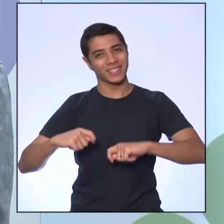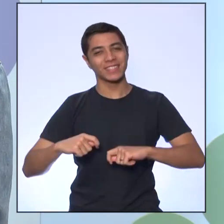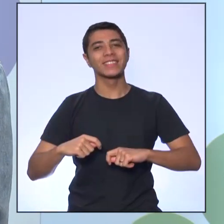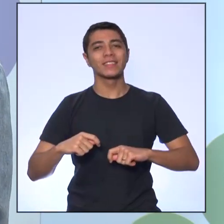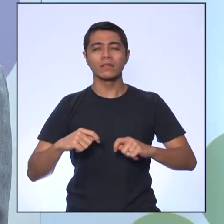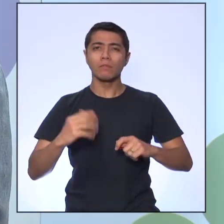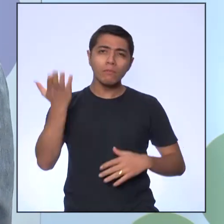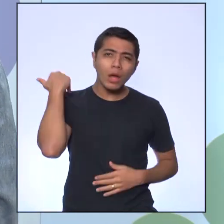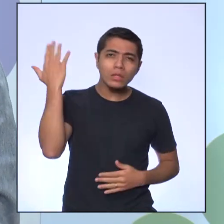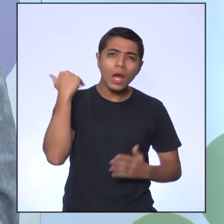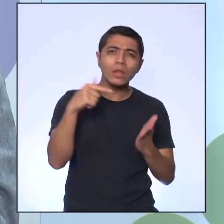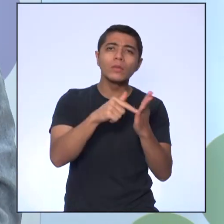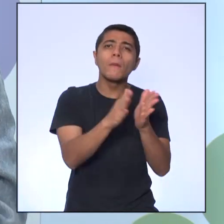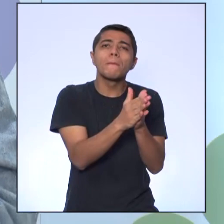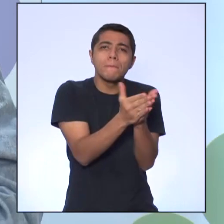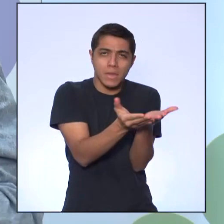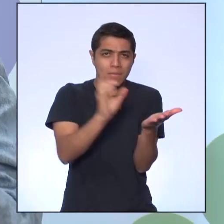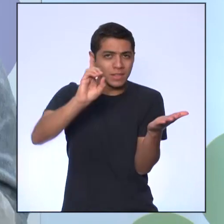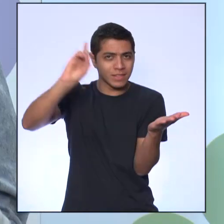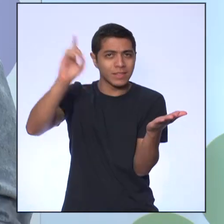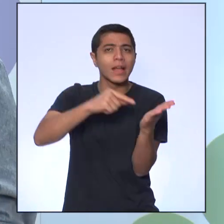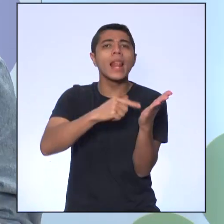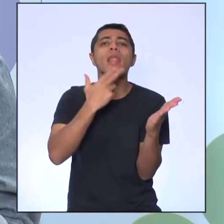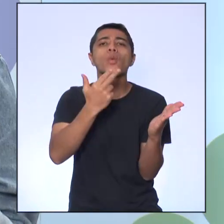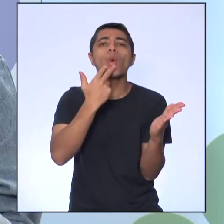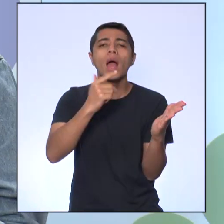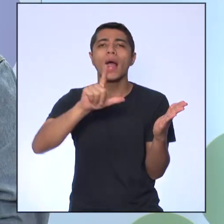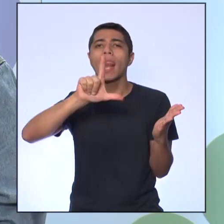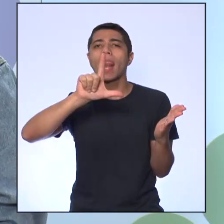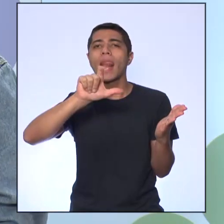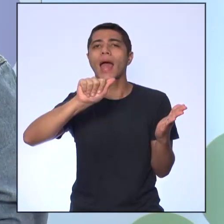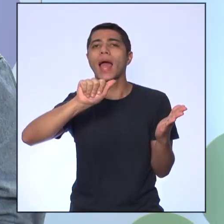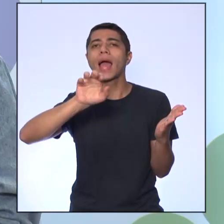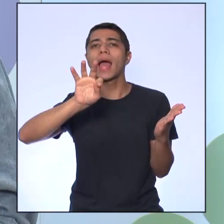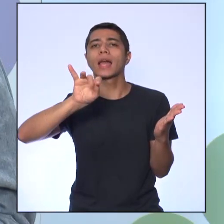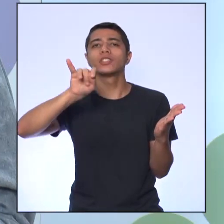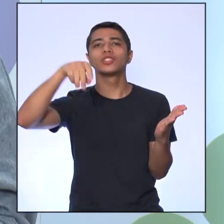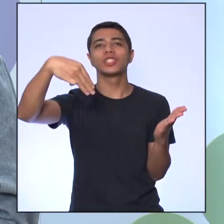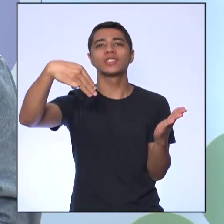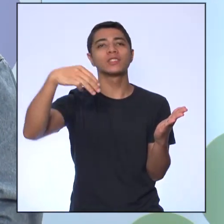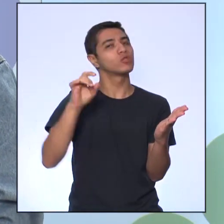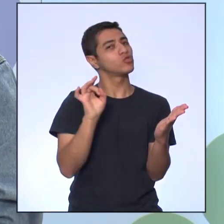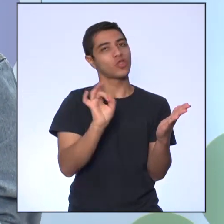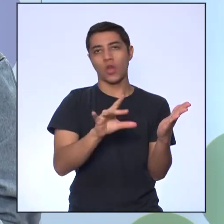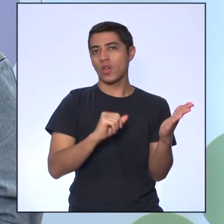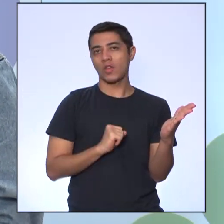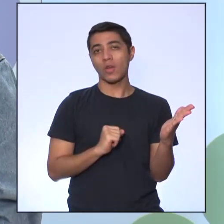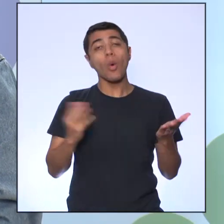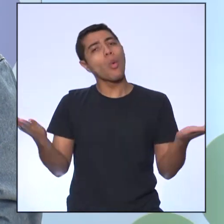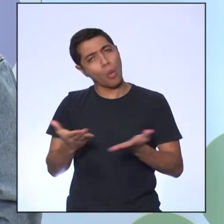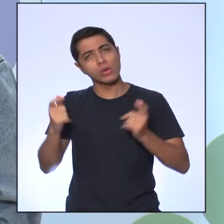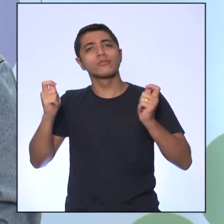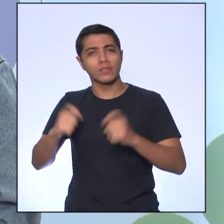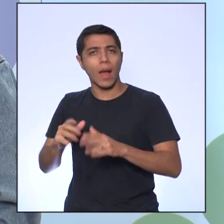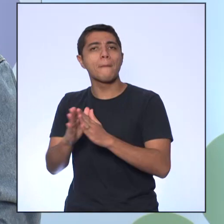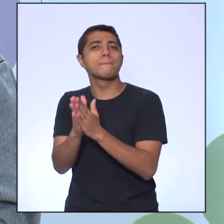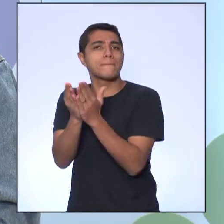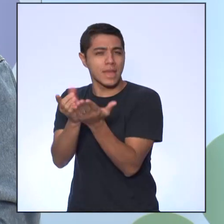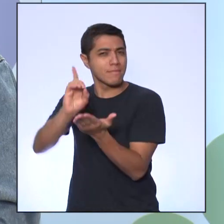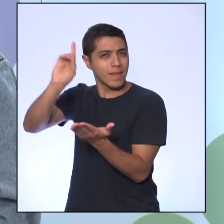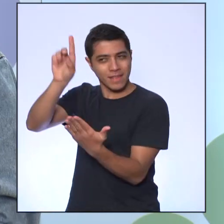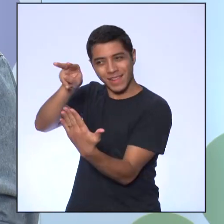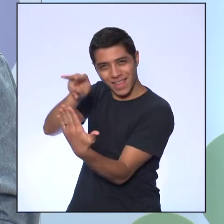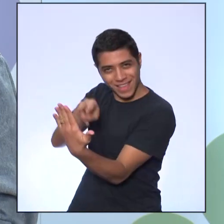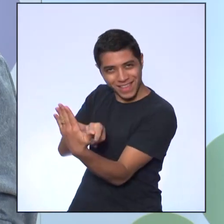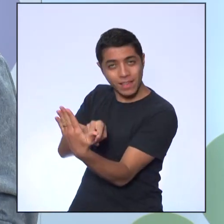tudo que está escrito. Eles acreditavam que somente os clérigos deveriam ter acesso à letra da Bíblia,